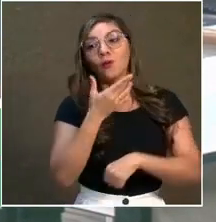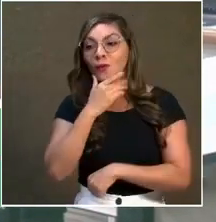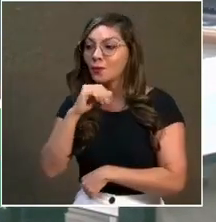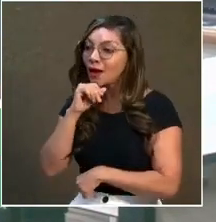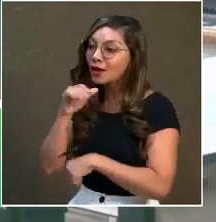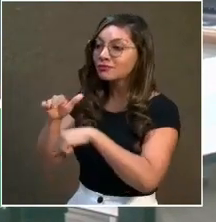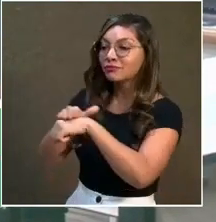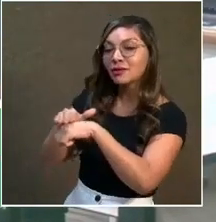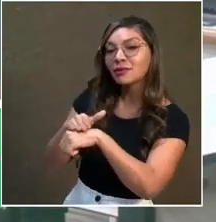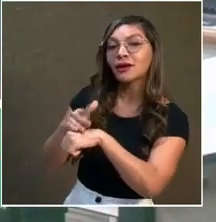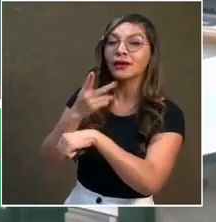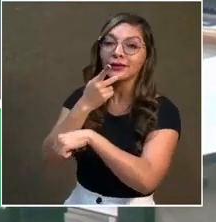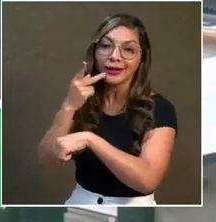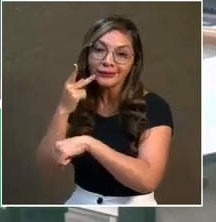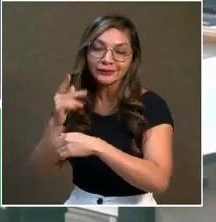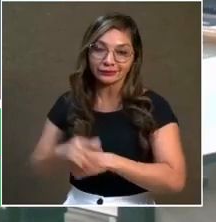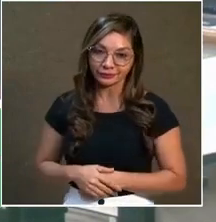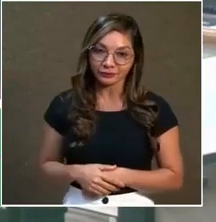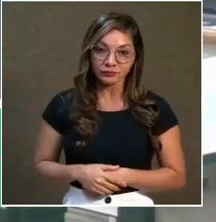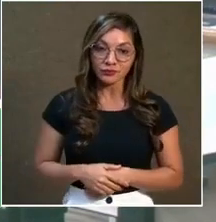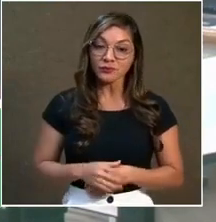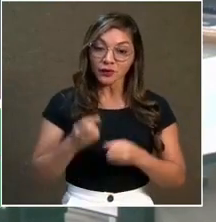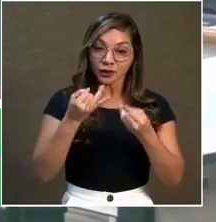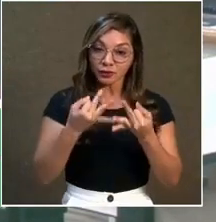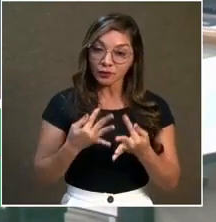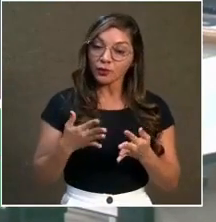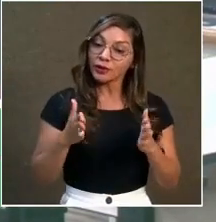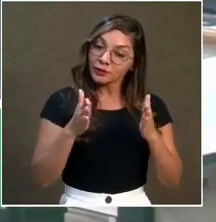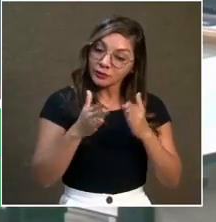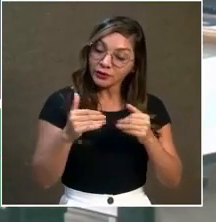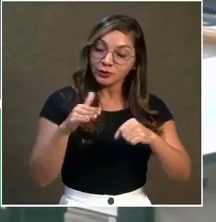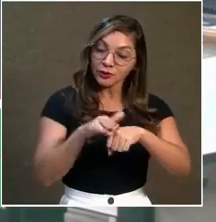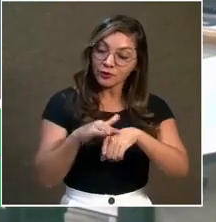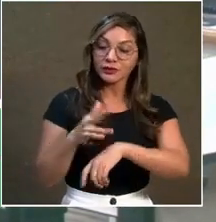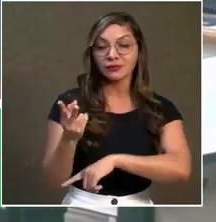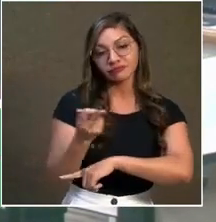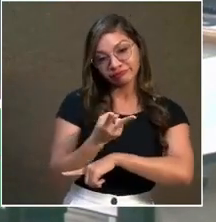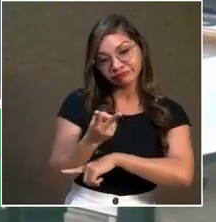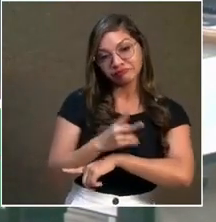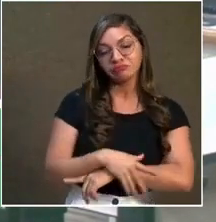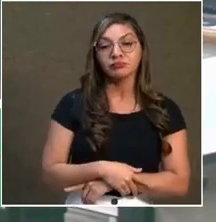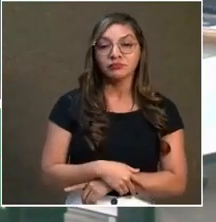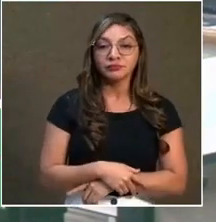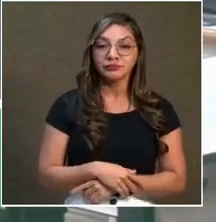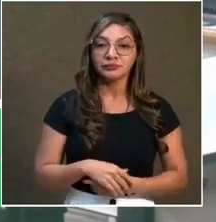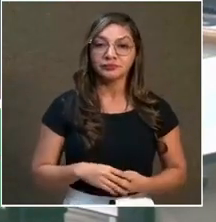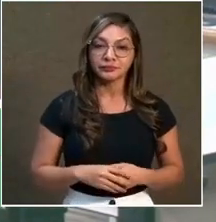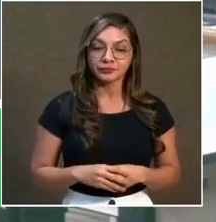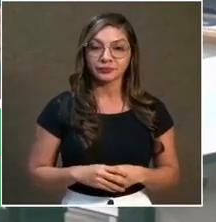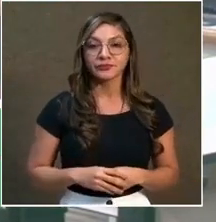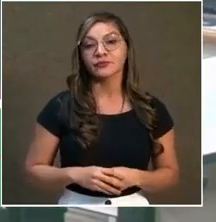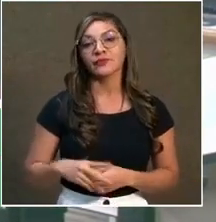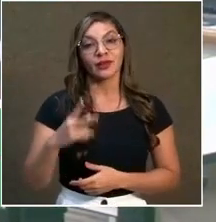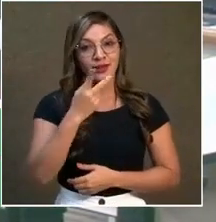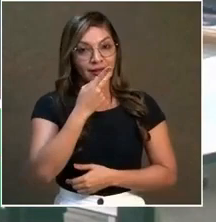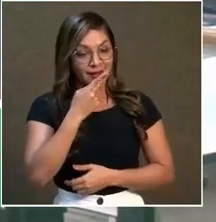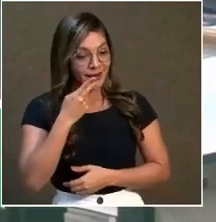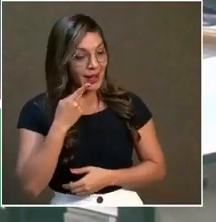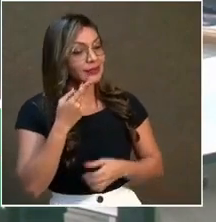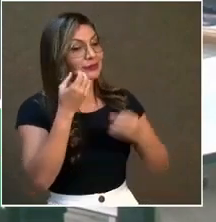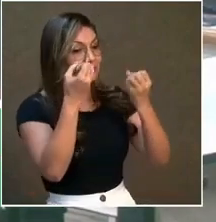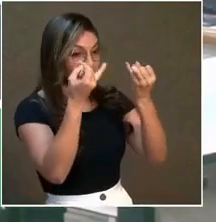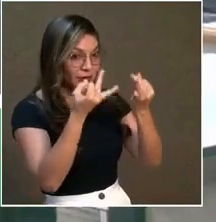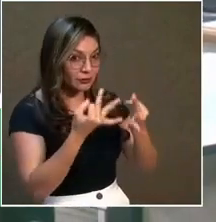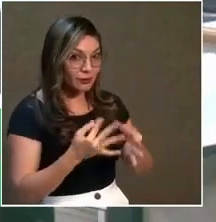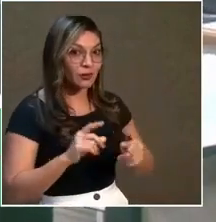Cássio. Ele esclareceu que pediu para conversar e etc. e tal. Talvez até se entenderem. Cássio deixou muito